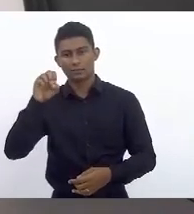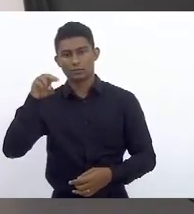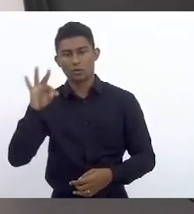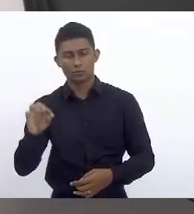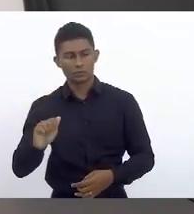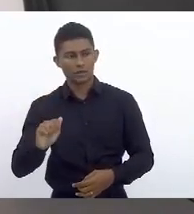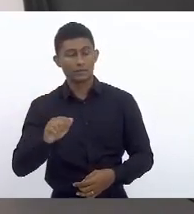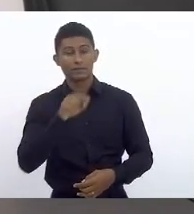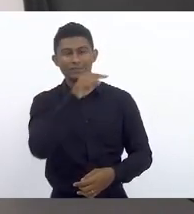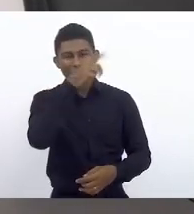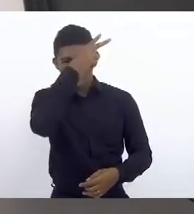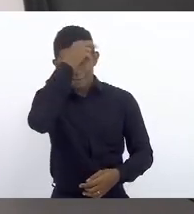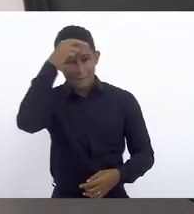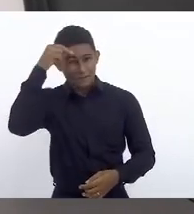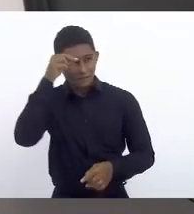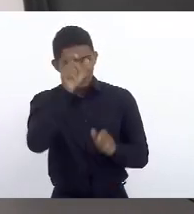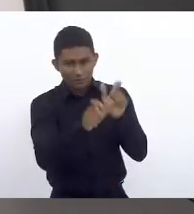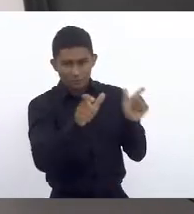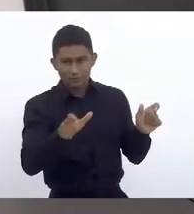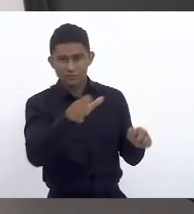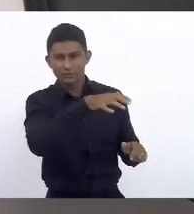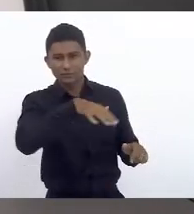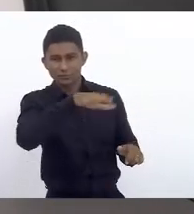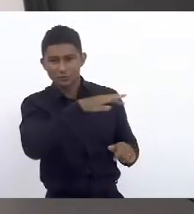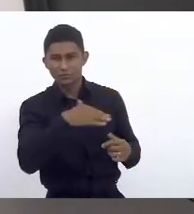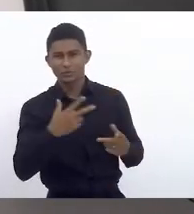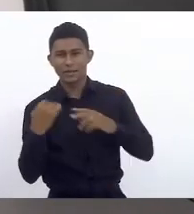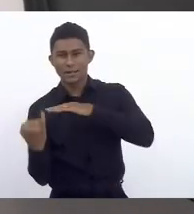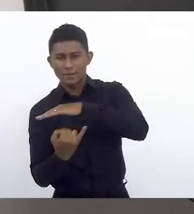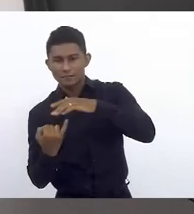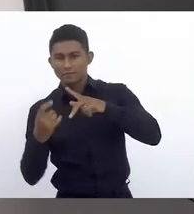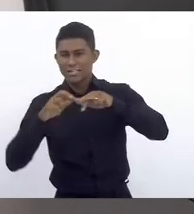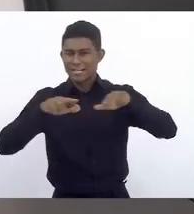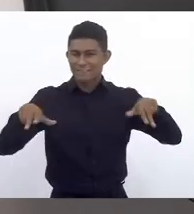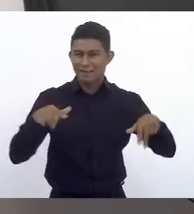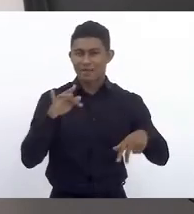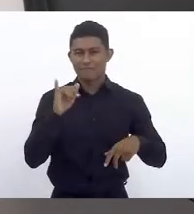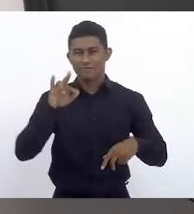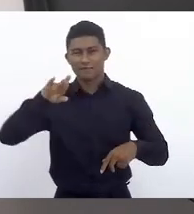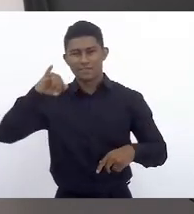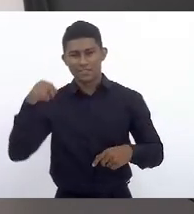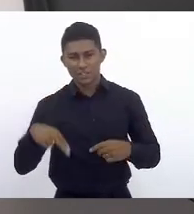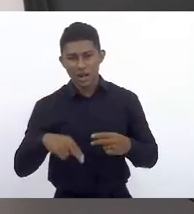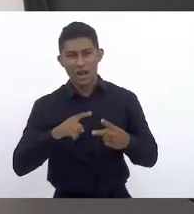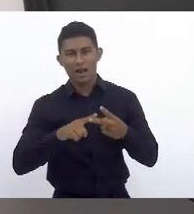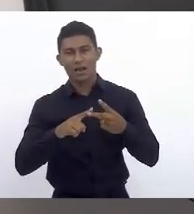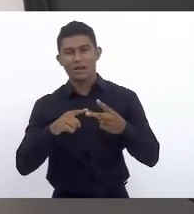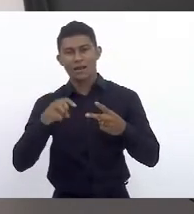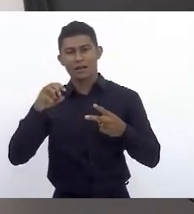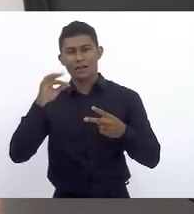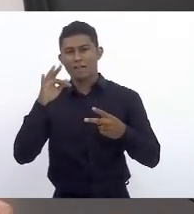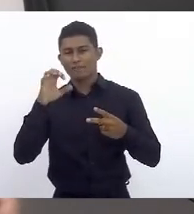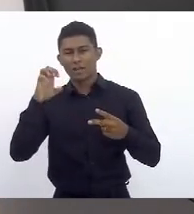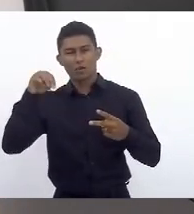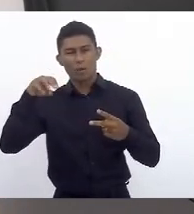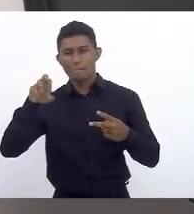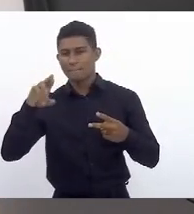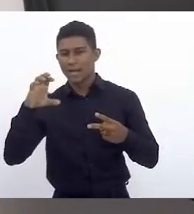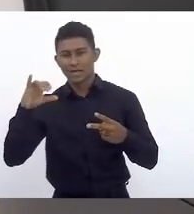com todos os atores ali, Firjan, Fecomércio, CDL, os empresários, as